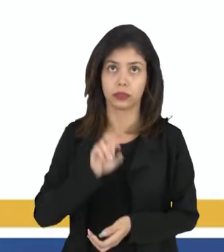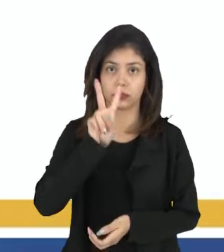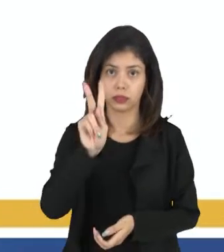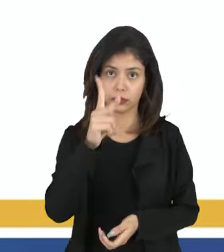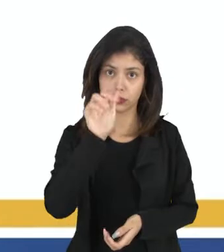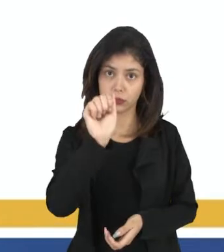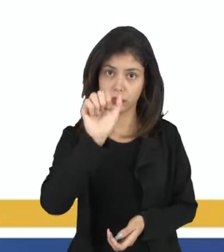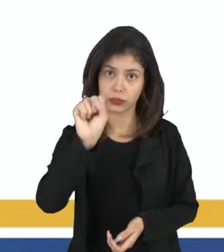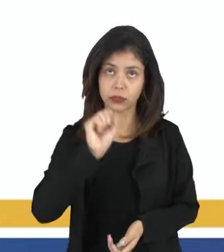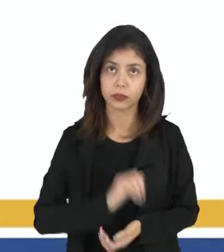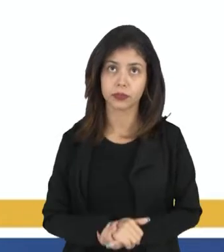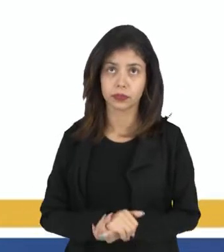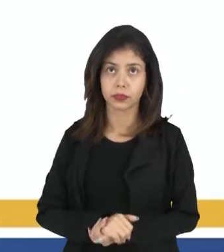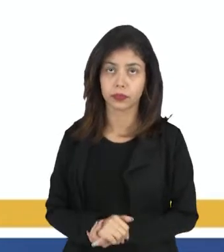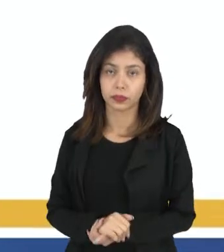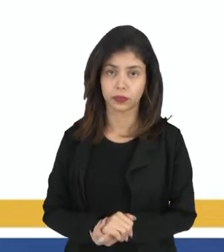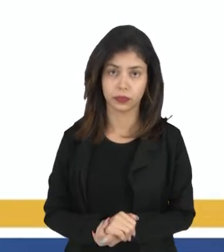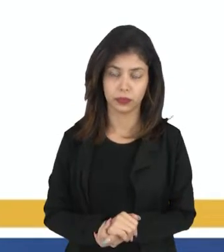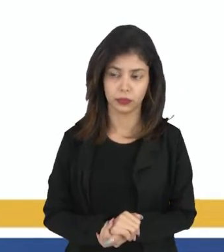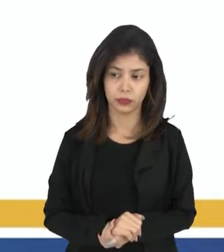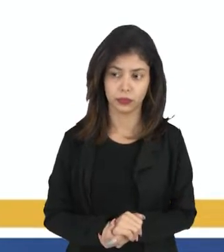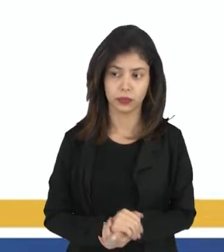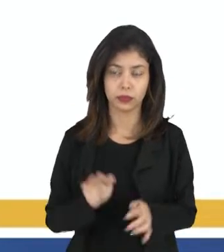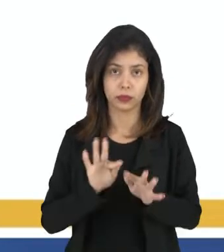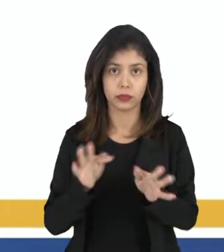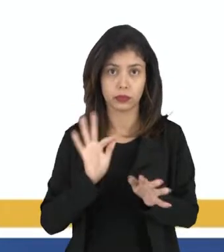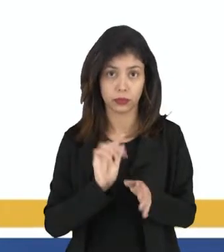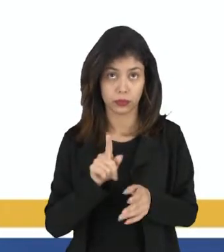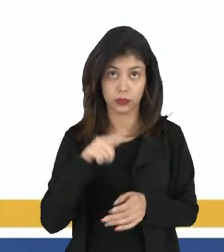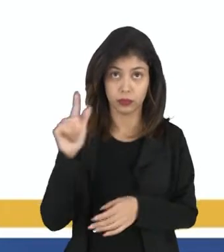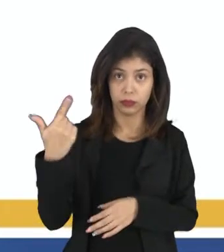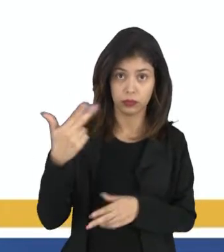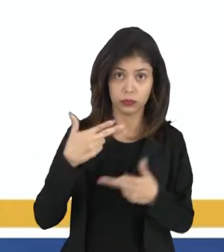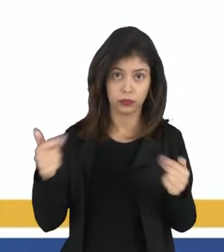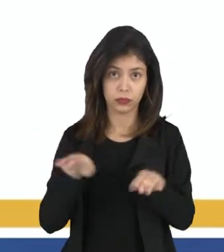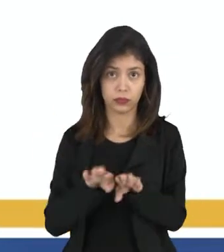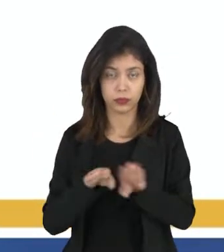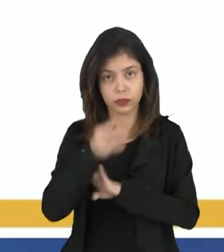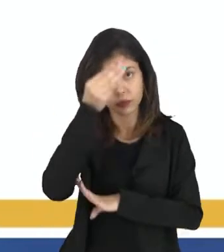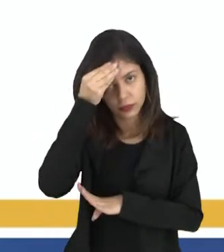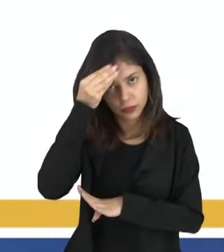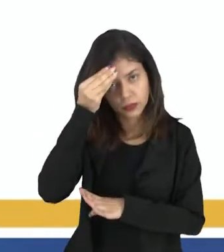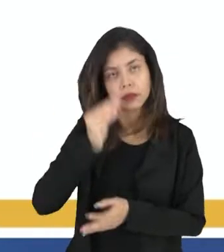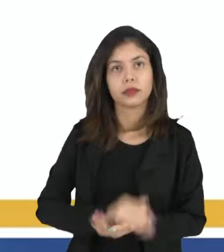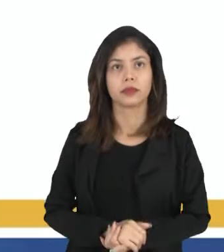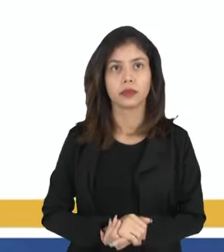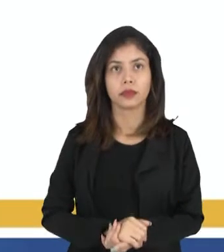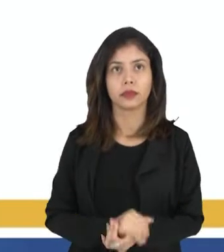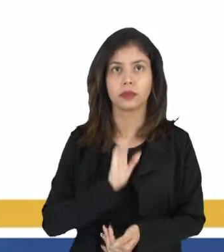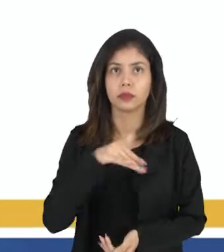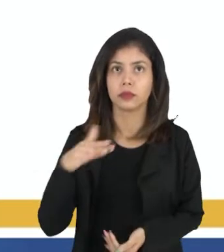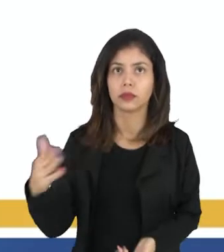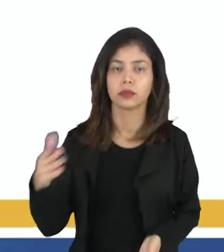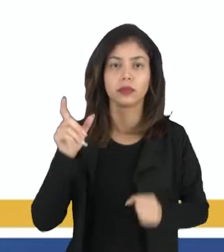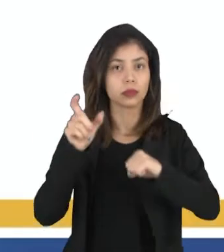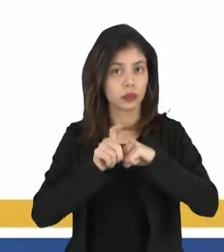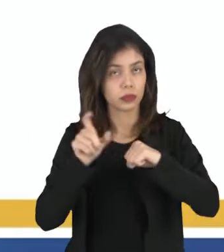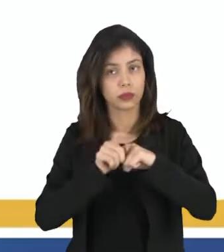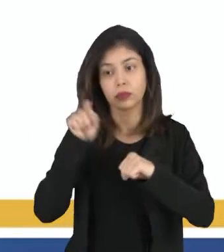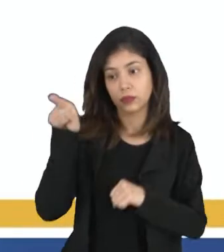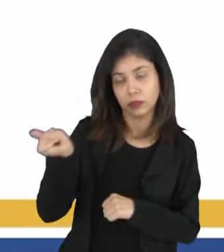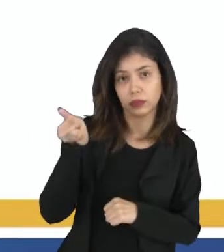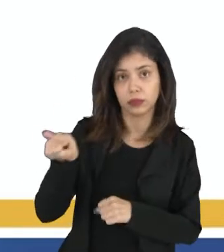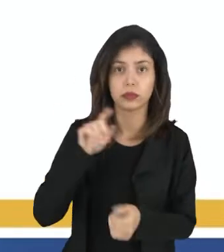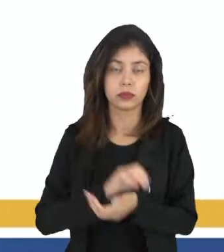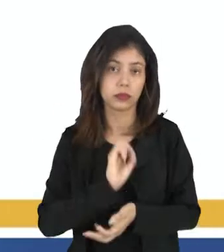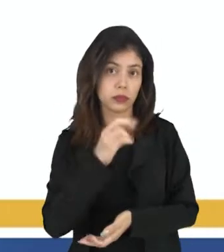has, essa é a forma dele. Então, assim, outra coisinha para vocês memorizarem. Quando o sujeito for